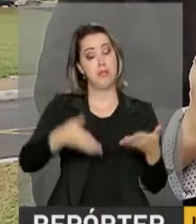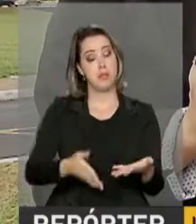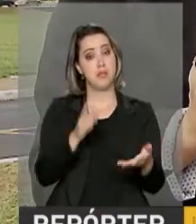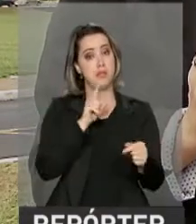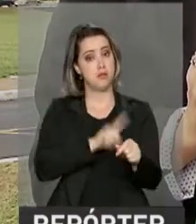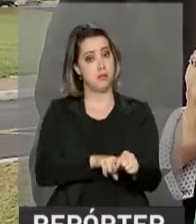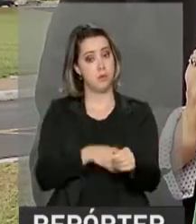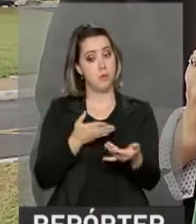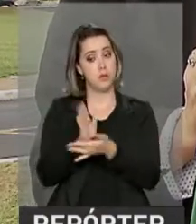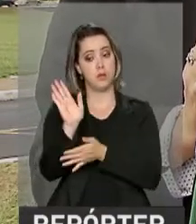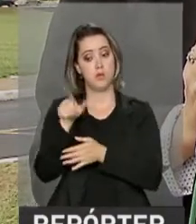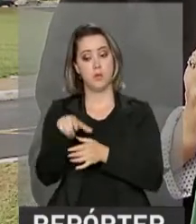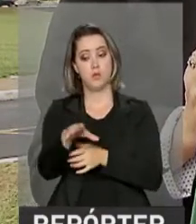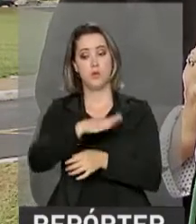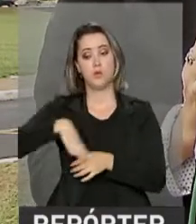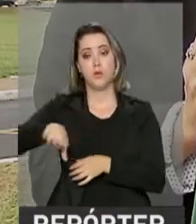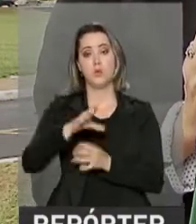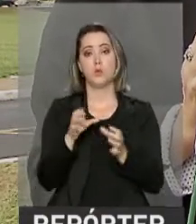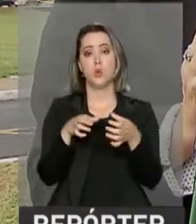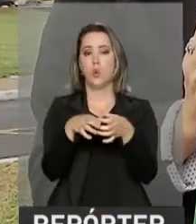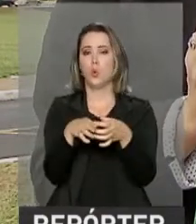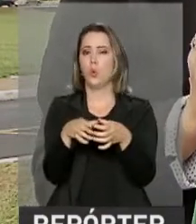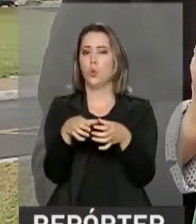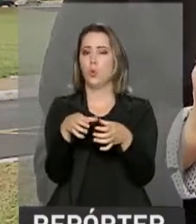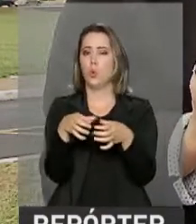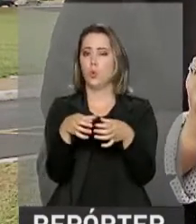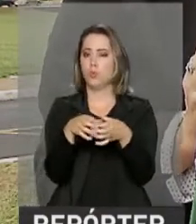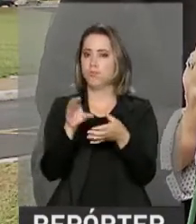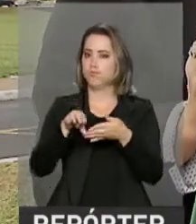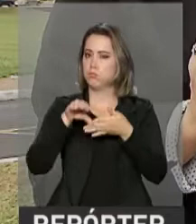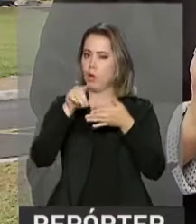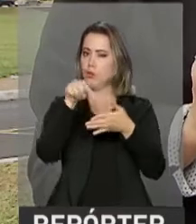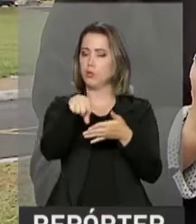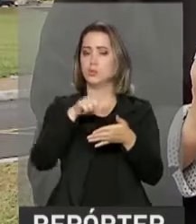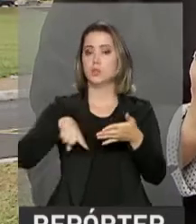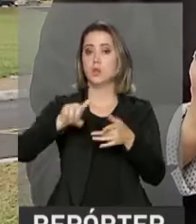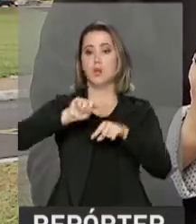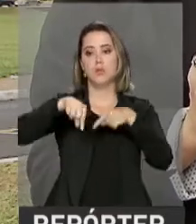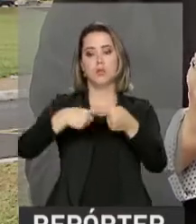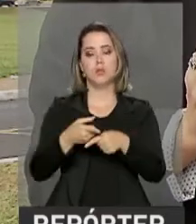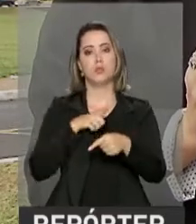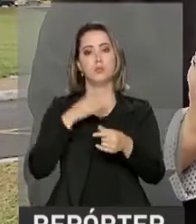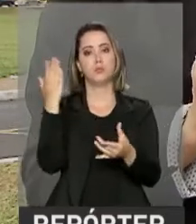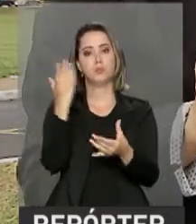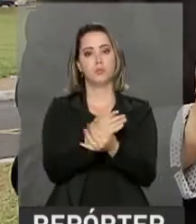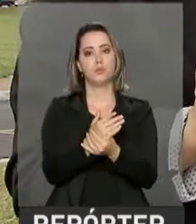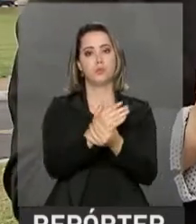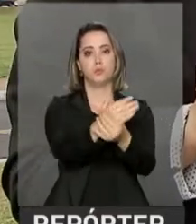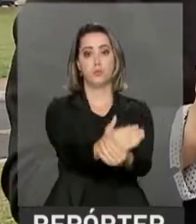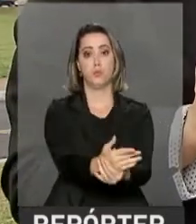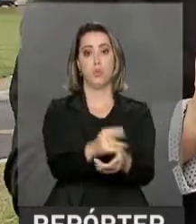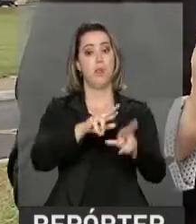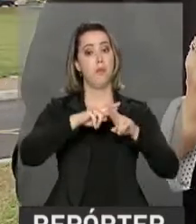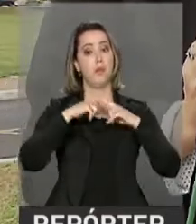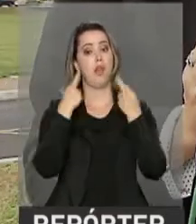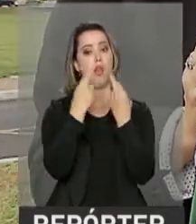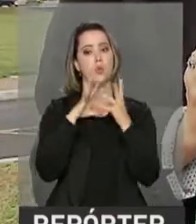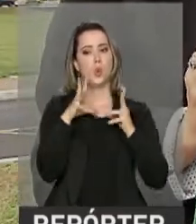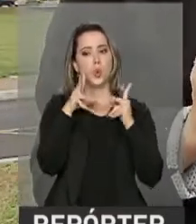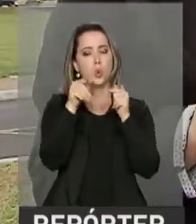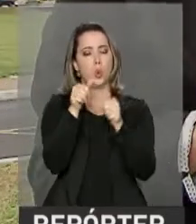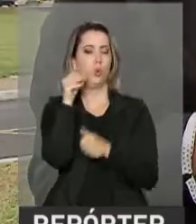documento aprovado pela maioria simples dos deputados da comissão em seguida é enviado ao plenário da câmara dos